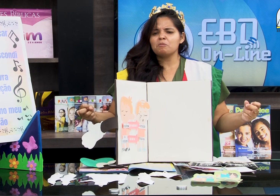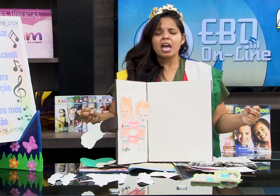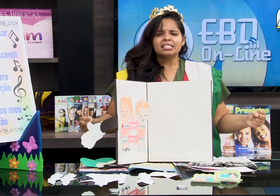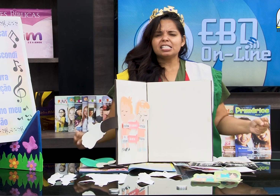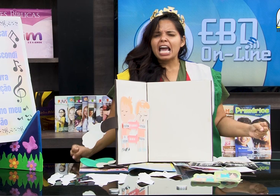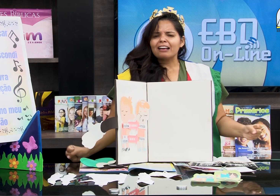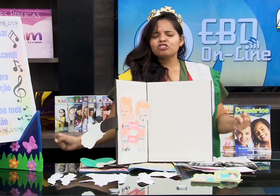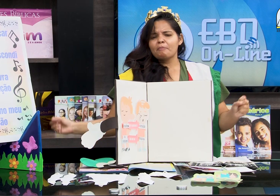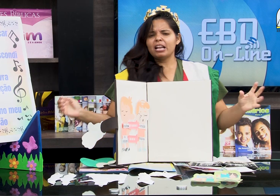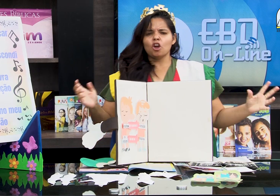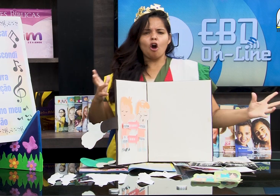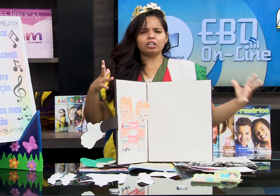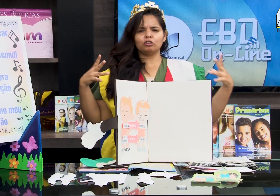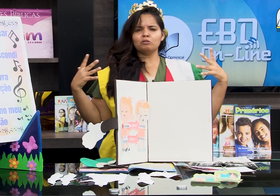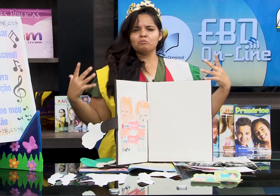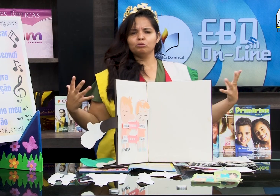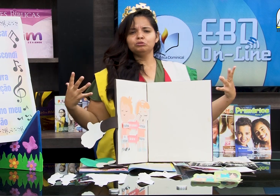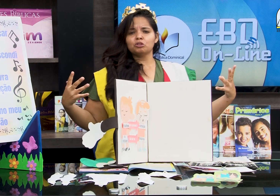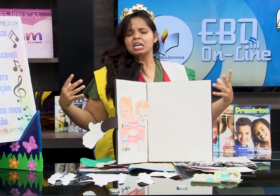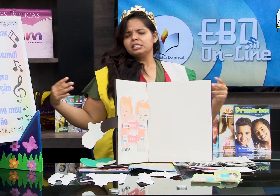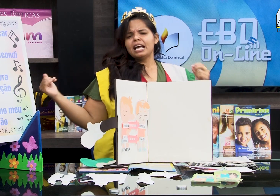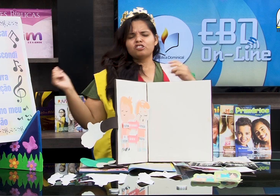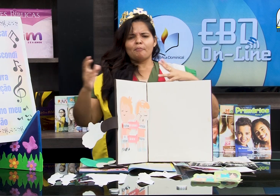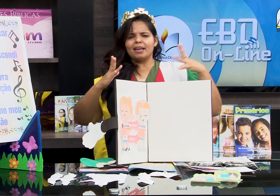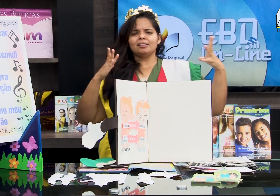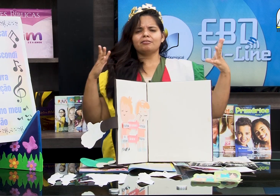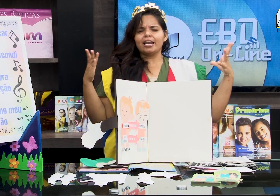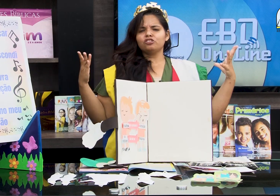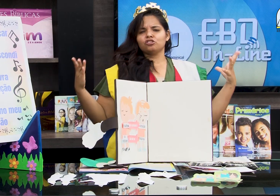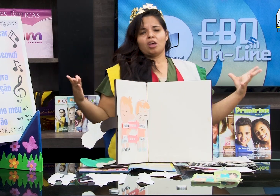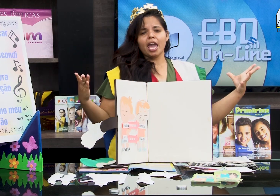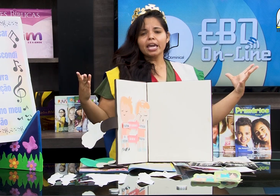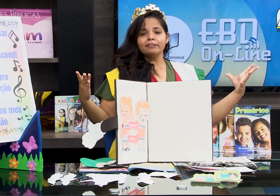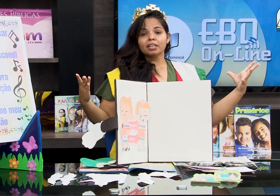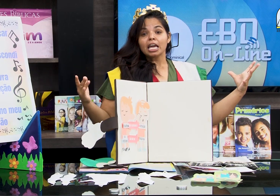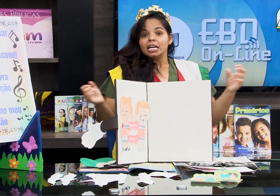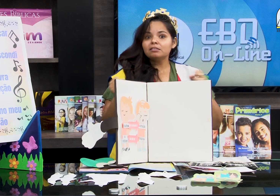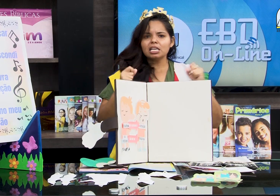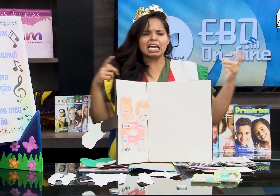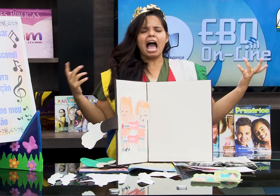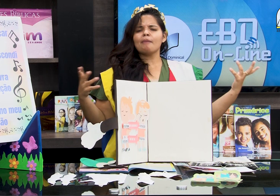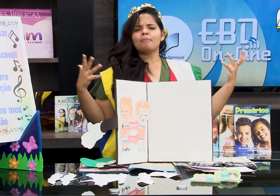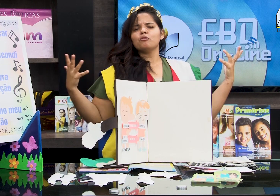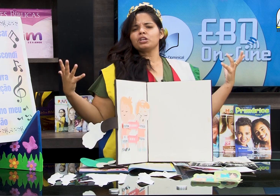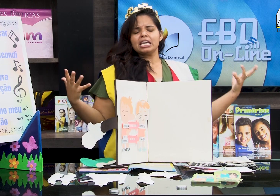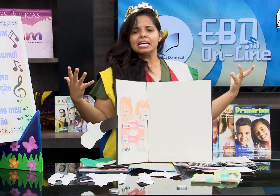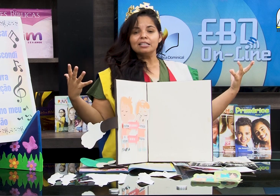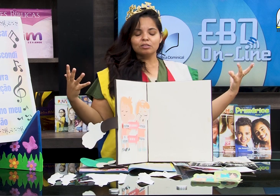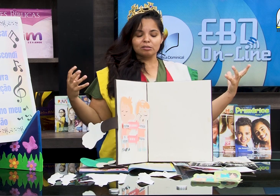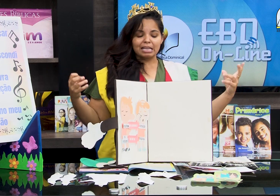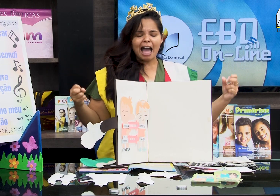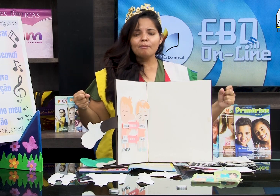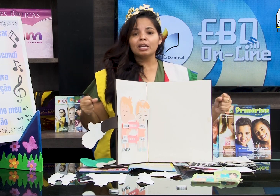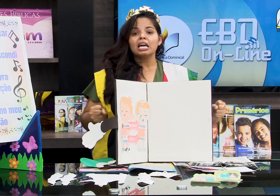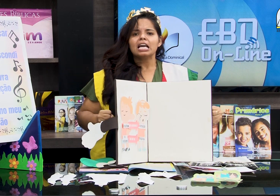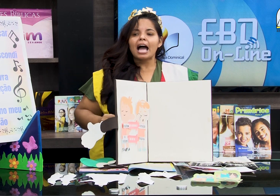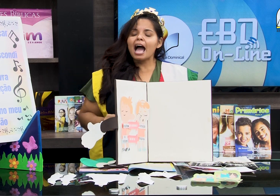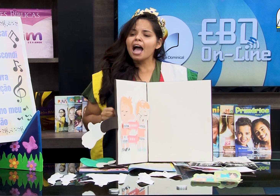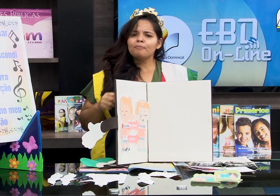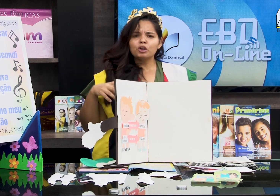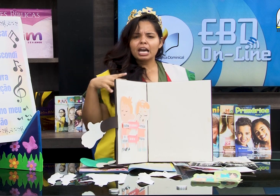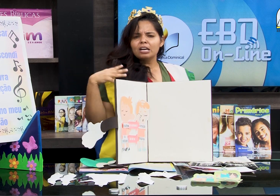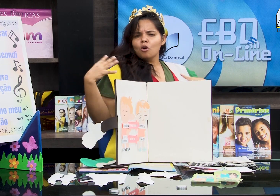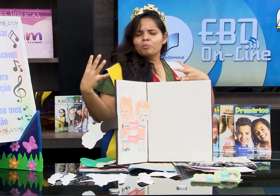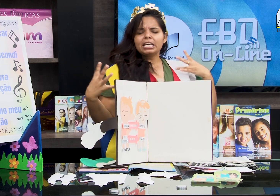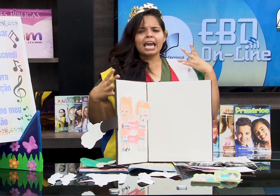criança que se acha melhor que todo mundo, se acha mais inteligente e se gaba por isso, sabe?